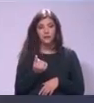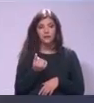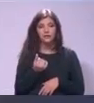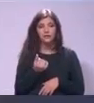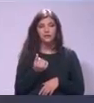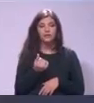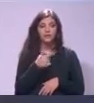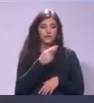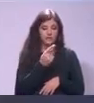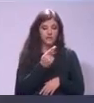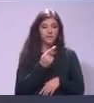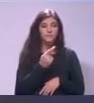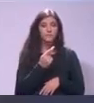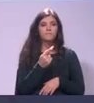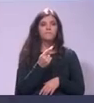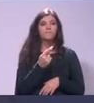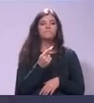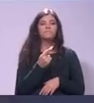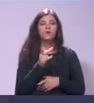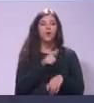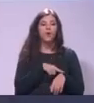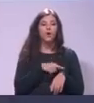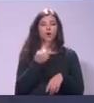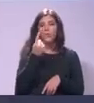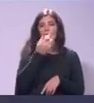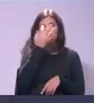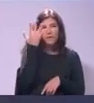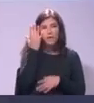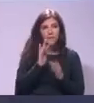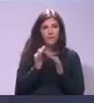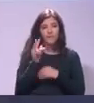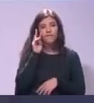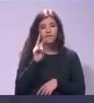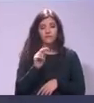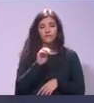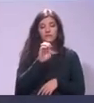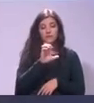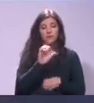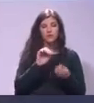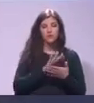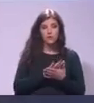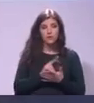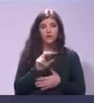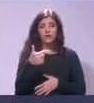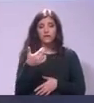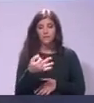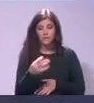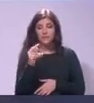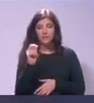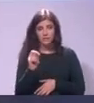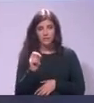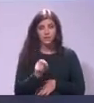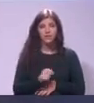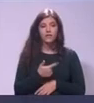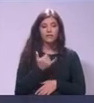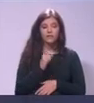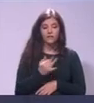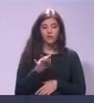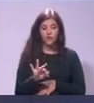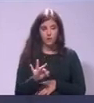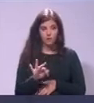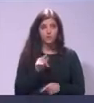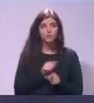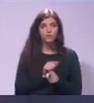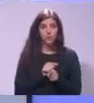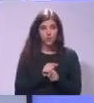de informação ali por volta da uma da manhã via que na sic notícias na rtpn a 3 e na tv 24 ao